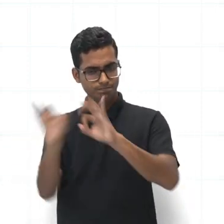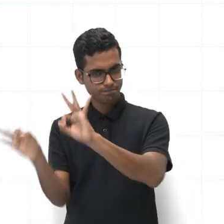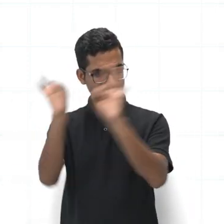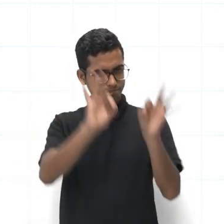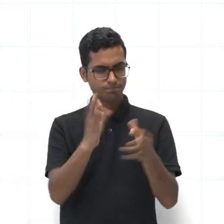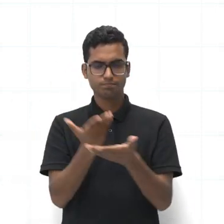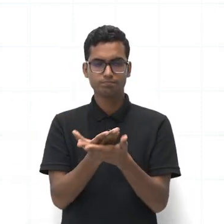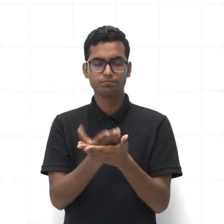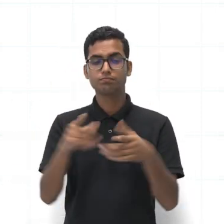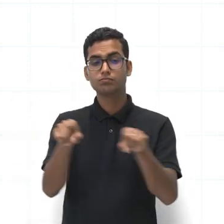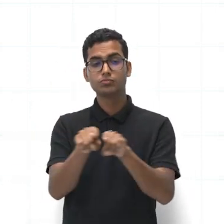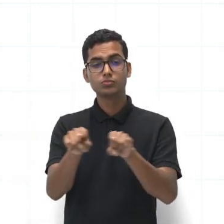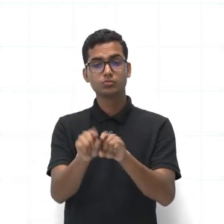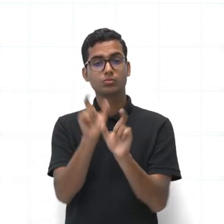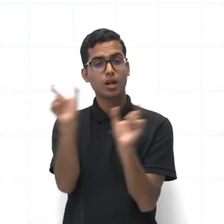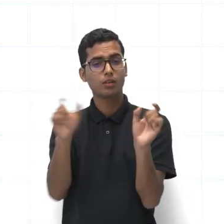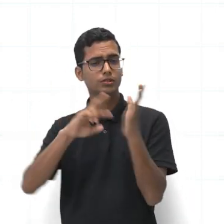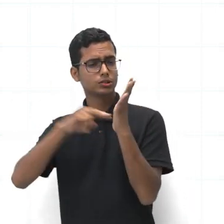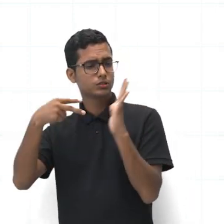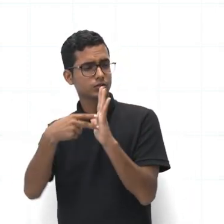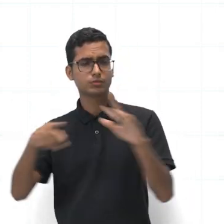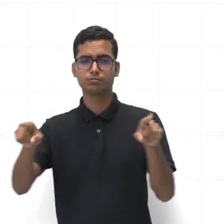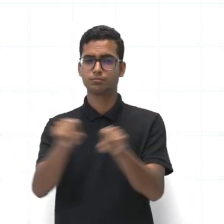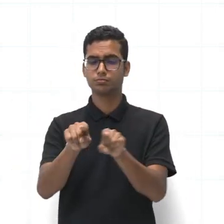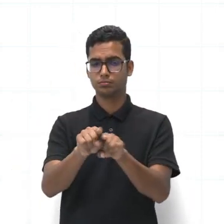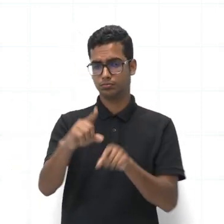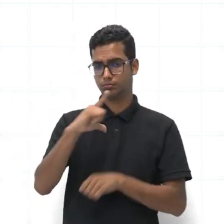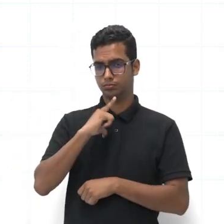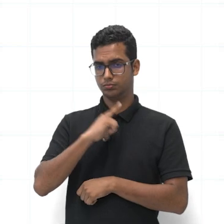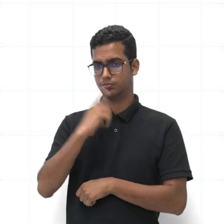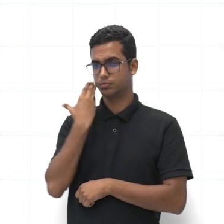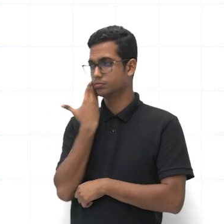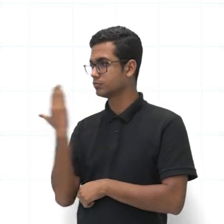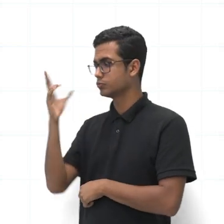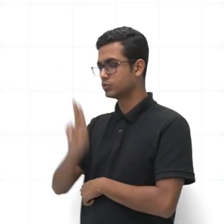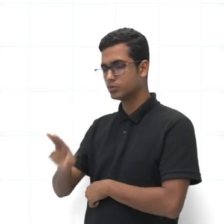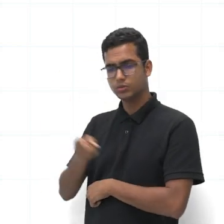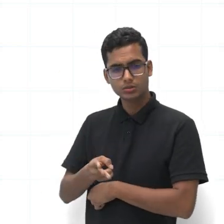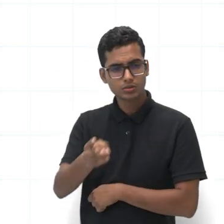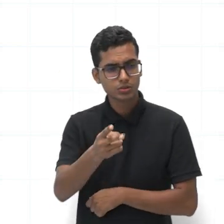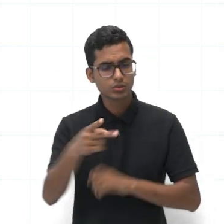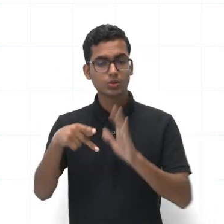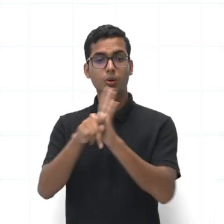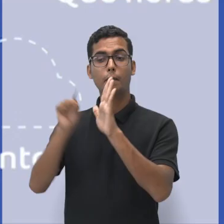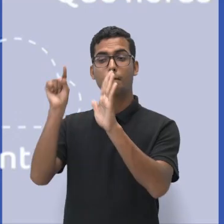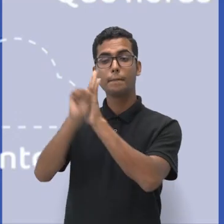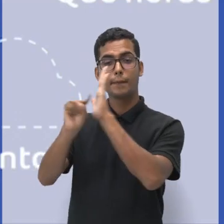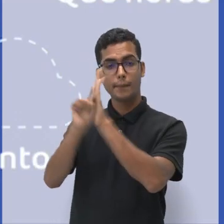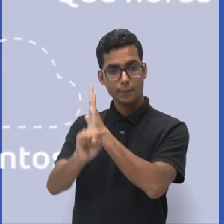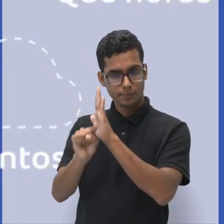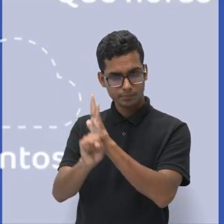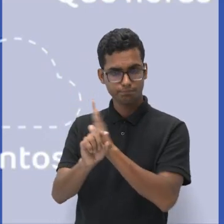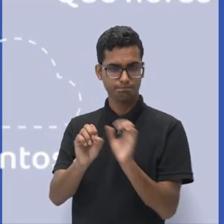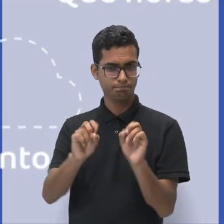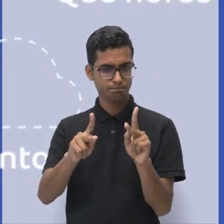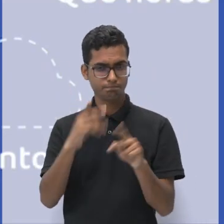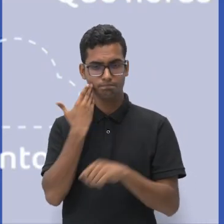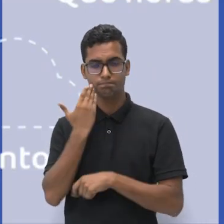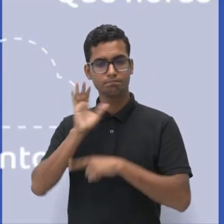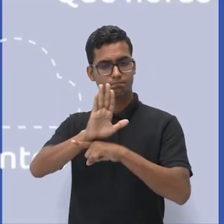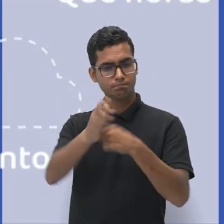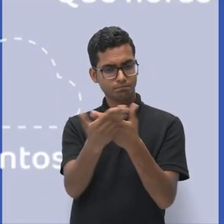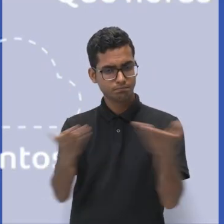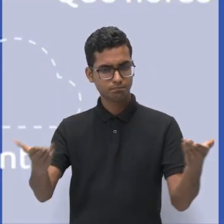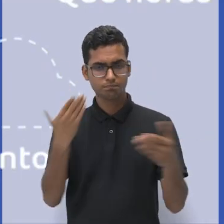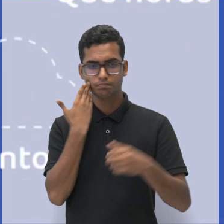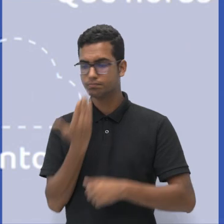tá? E os significados deles. Esses pronomes são utilizados sempre em perguntas. E assim, para ajudar